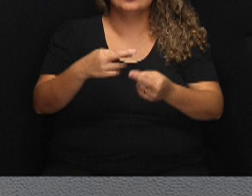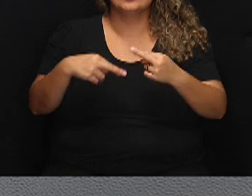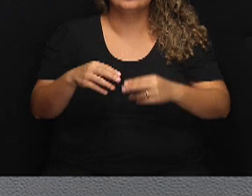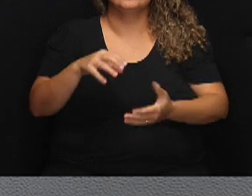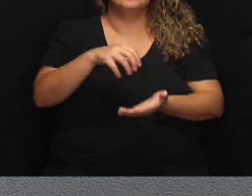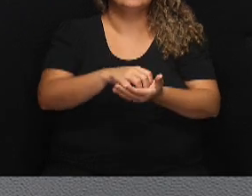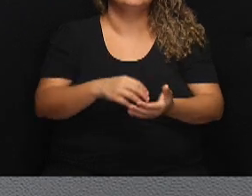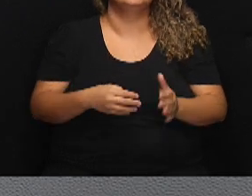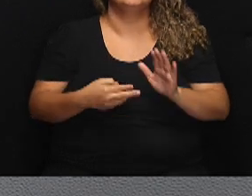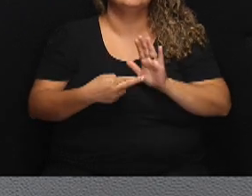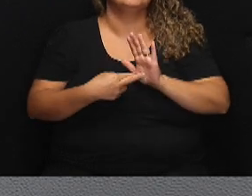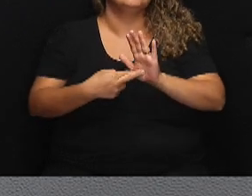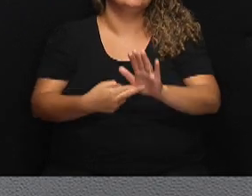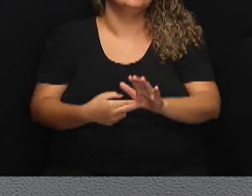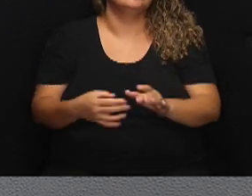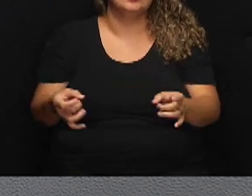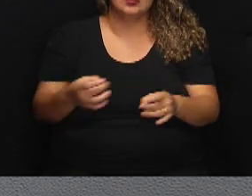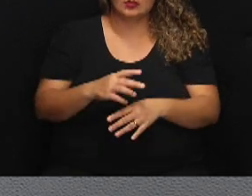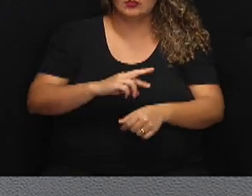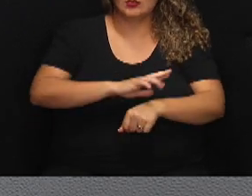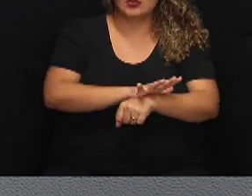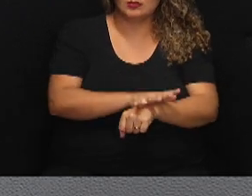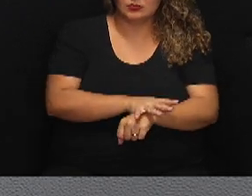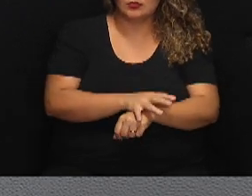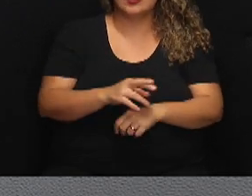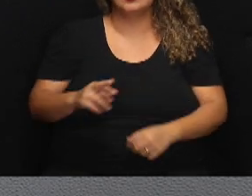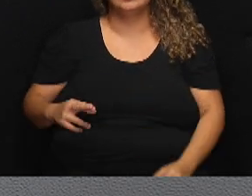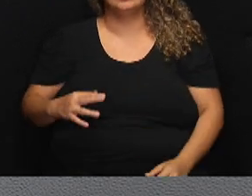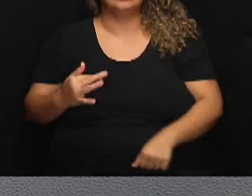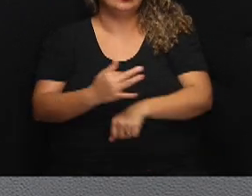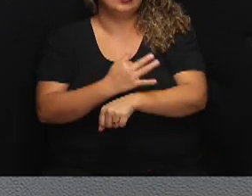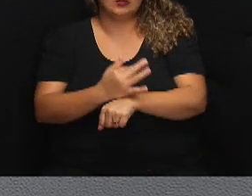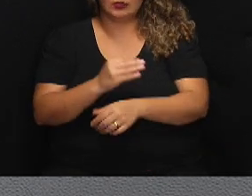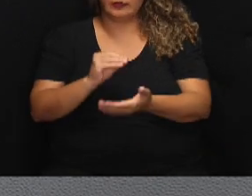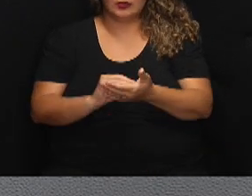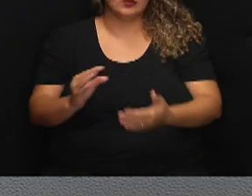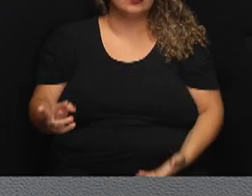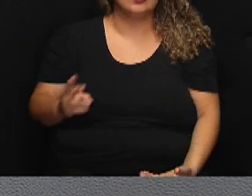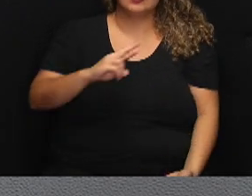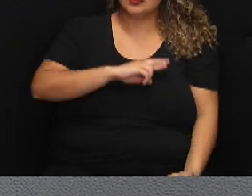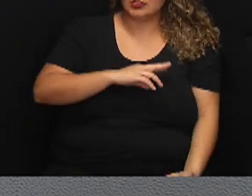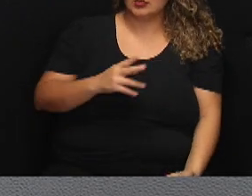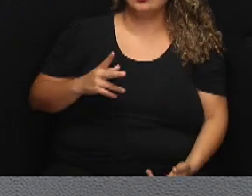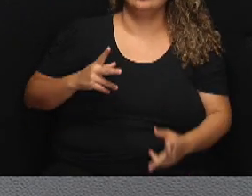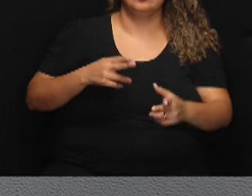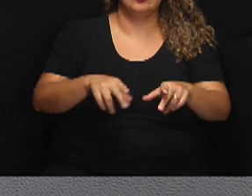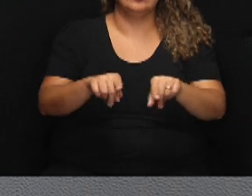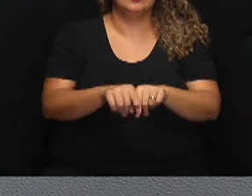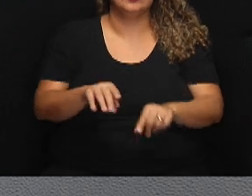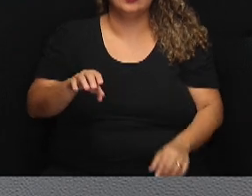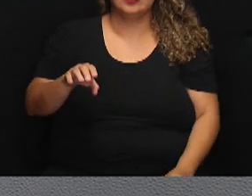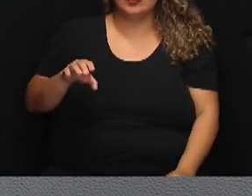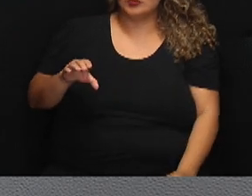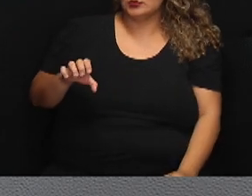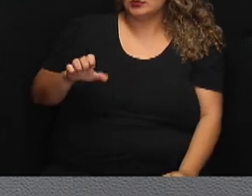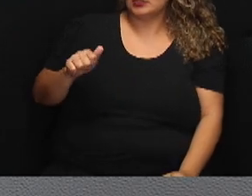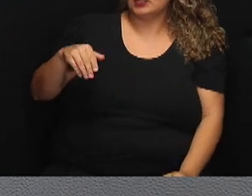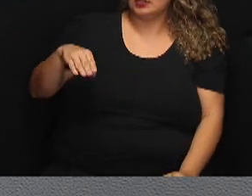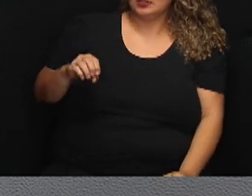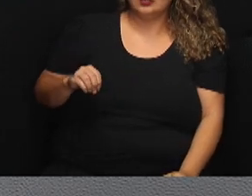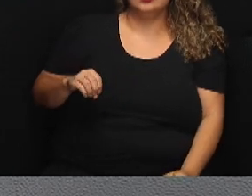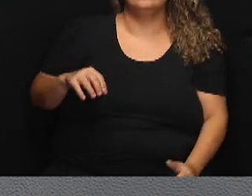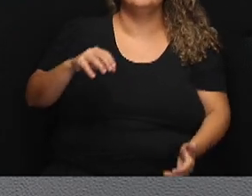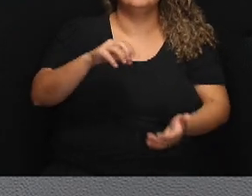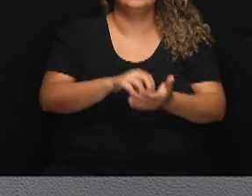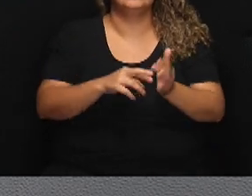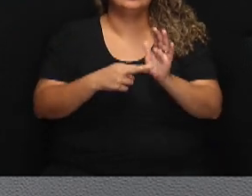Referência de Combate ao Racismo e Intolerância Religiosa, assim também como o CEAMO, né, o Centro de Referência da